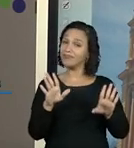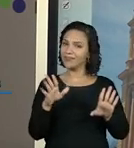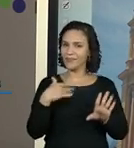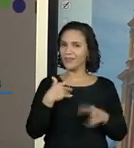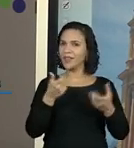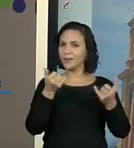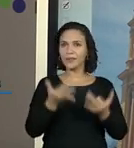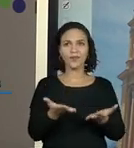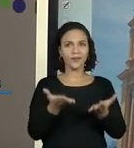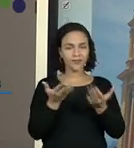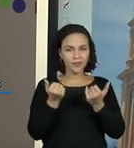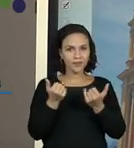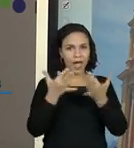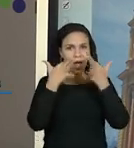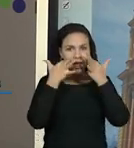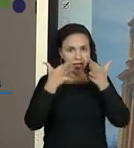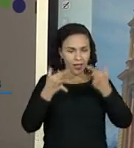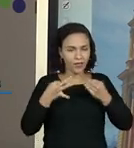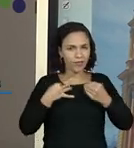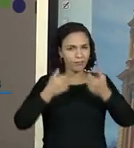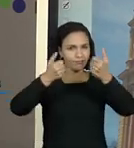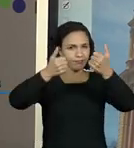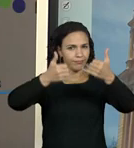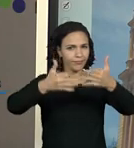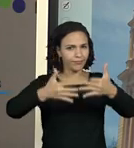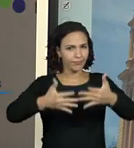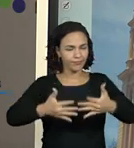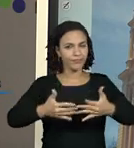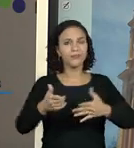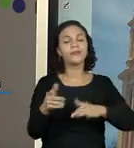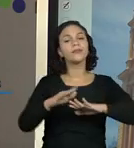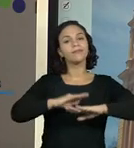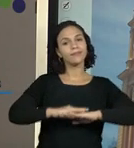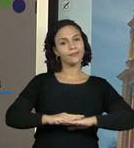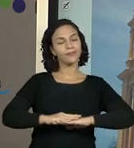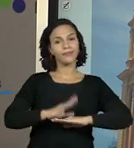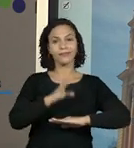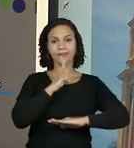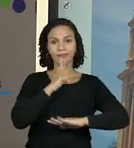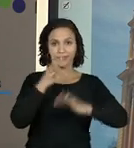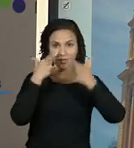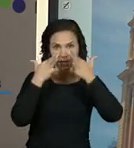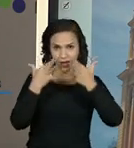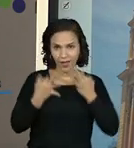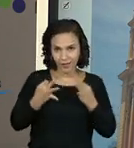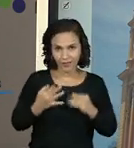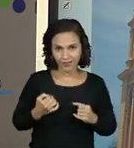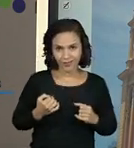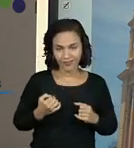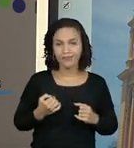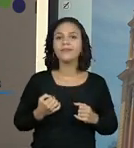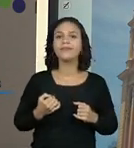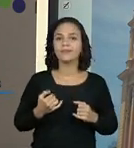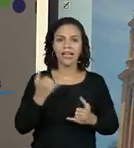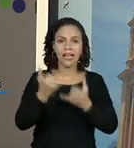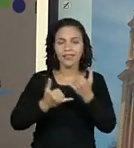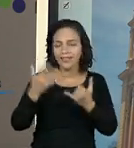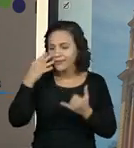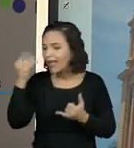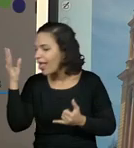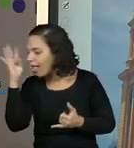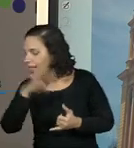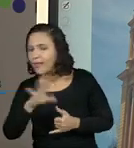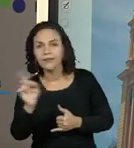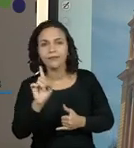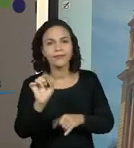lá? Ouvidinho atento agora, mãozinha sobre a mesa, concentração e foco, hein? Sem brincar com cachorro e com gato. Ele